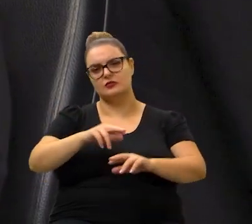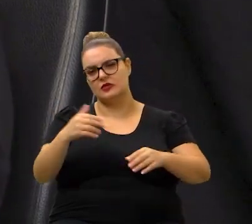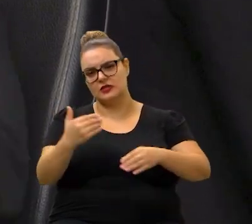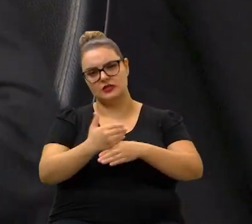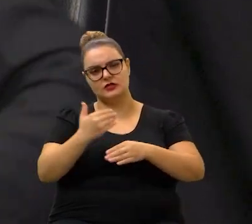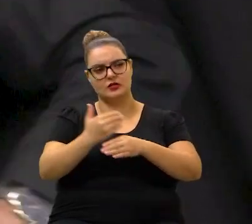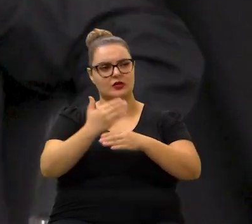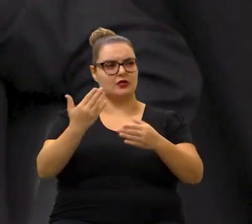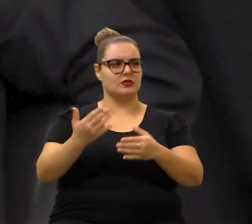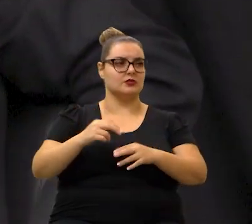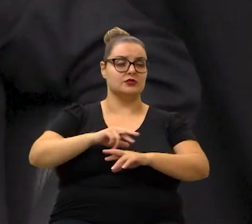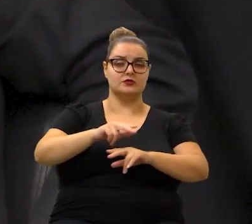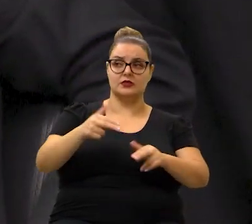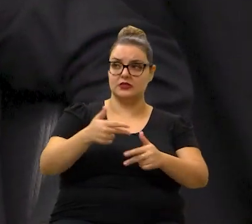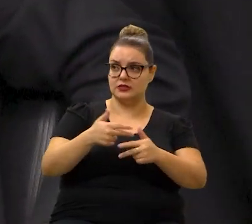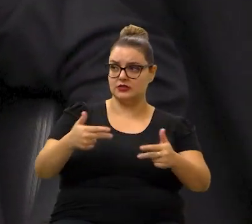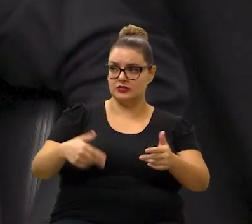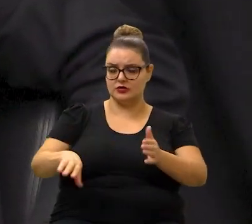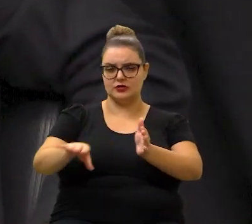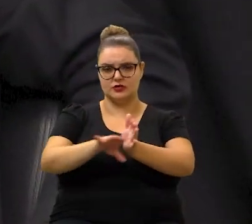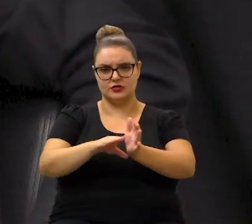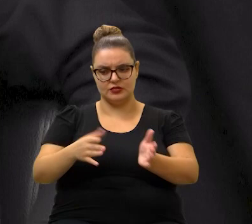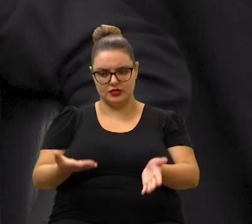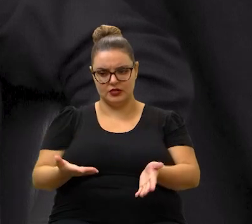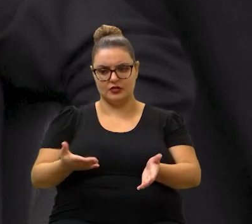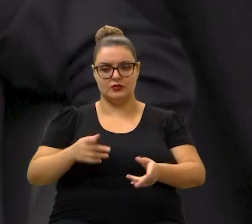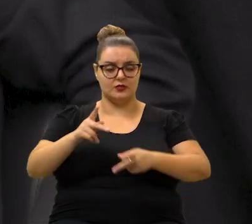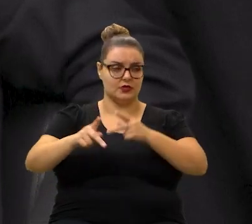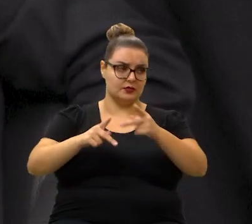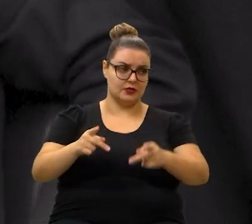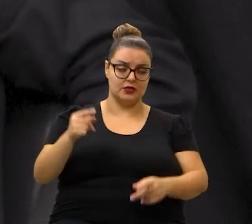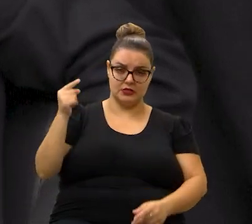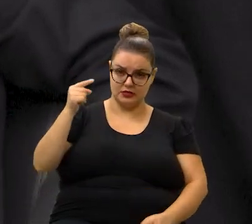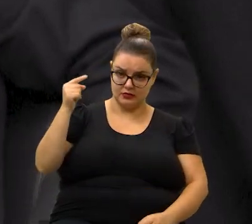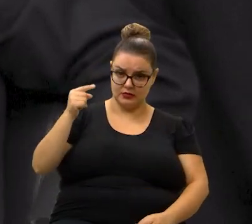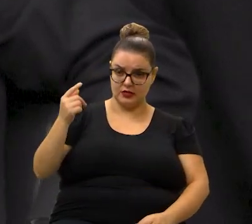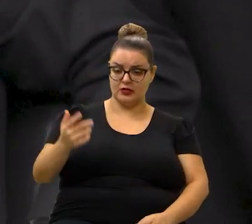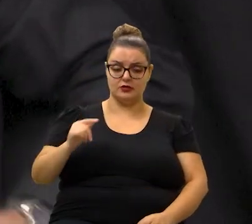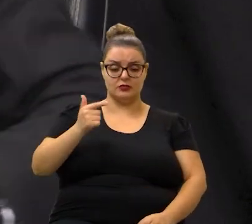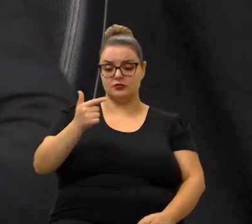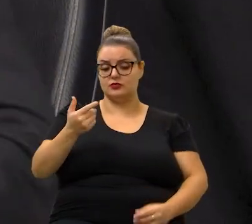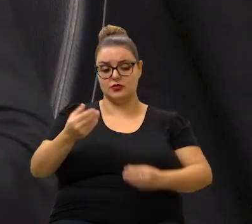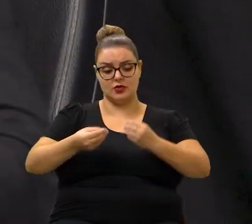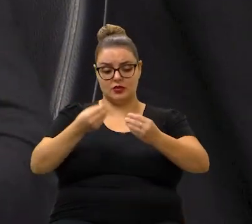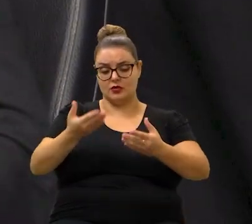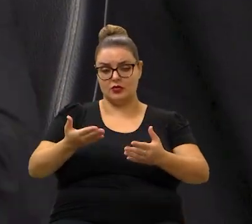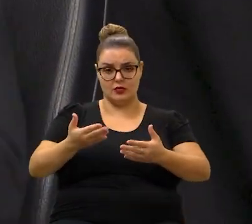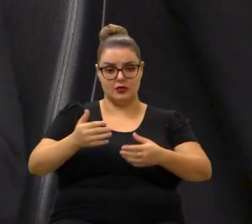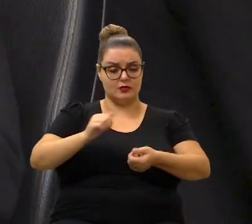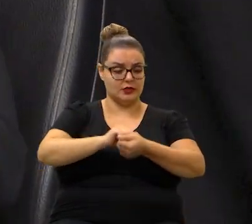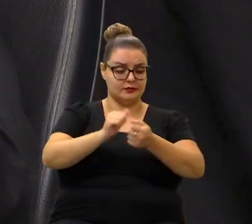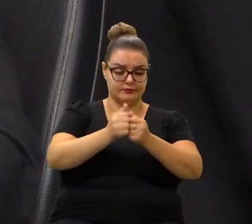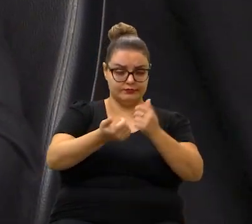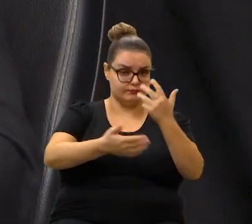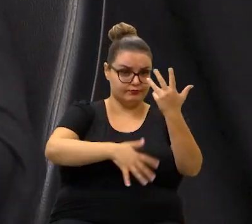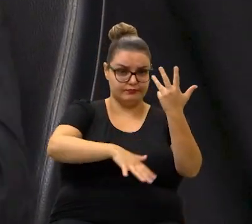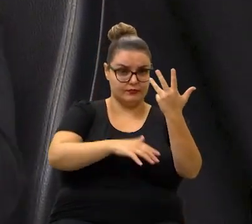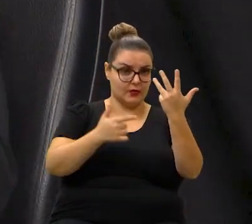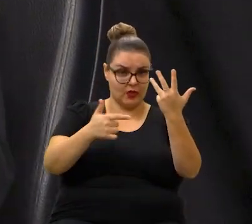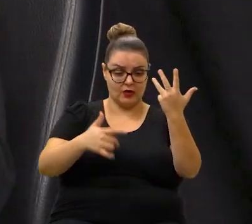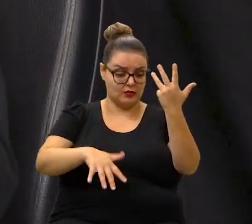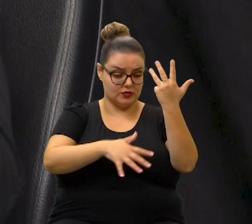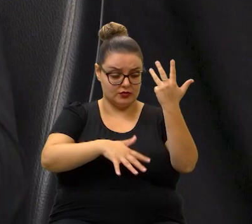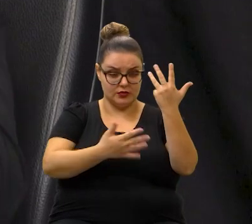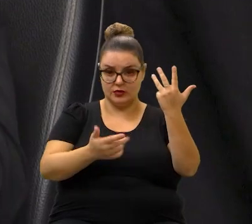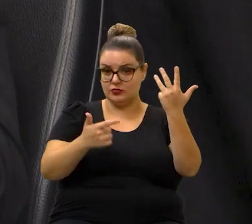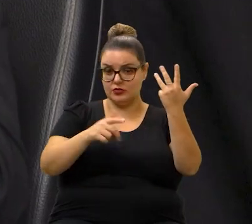obras de muitas coisas que chegaram pra população lá não tinha como reformar a praça porque não existia praça